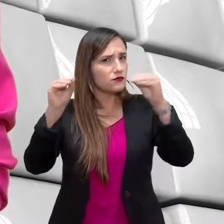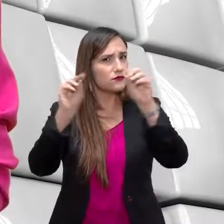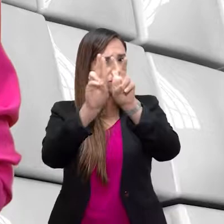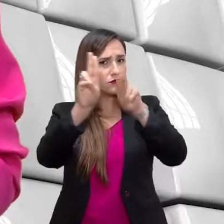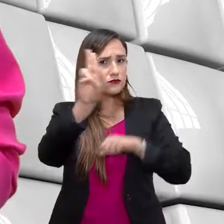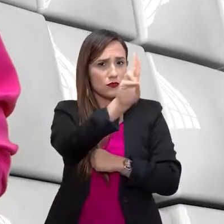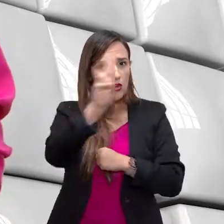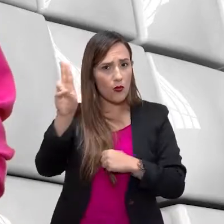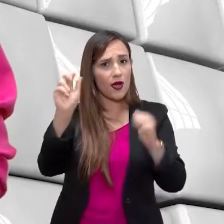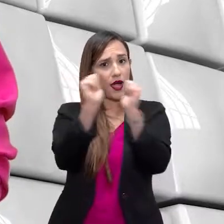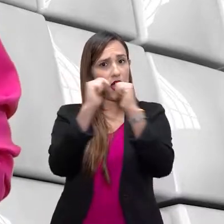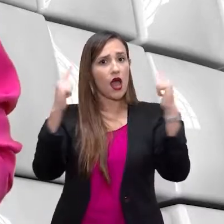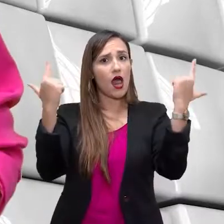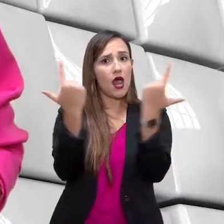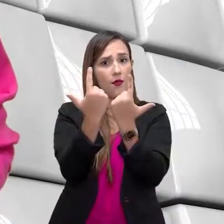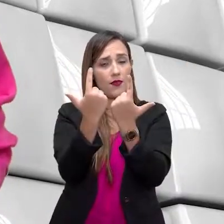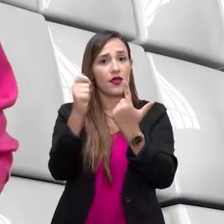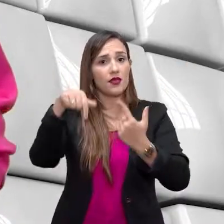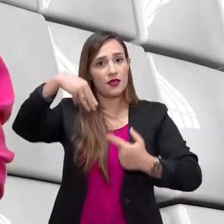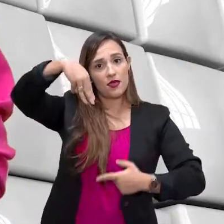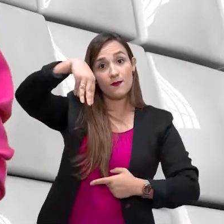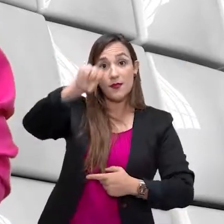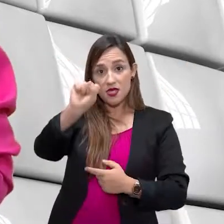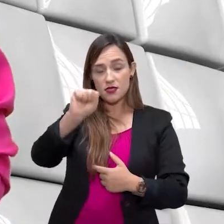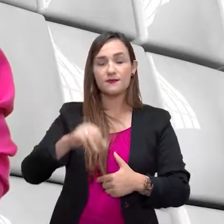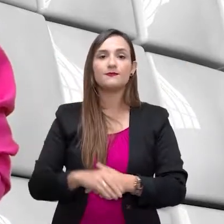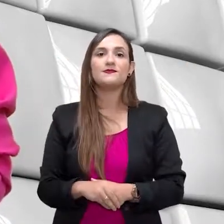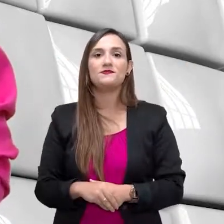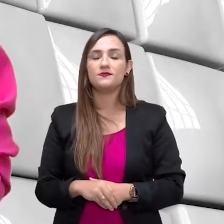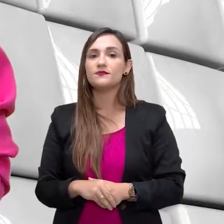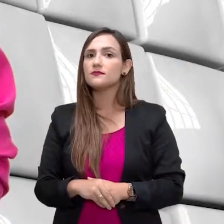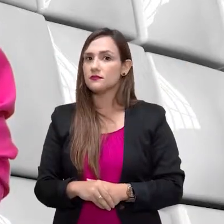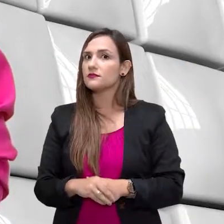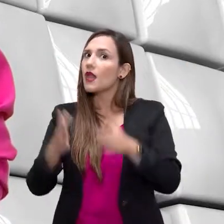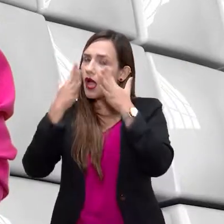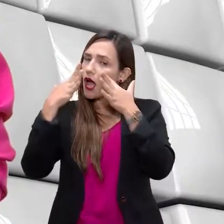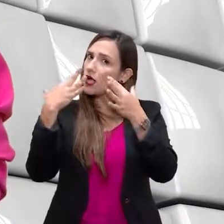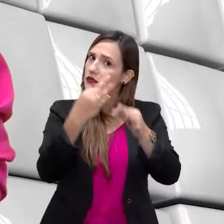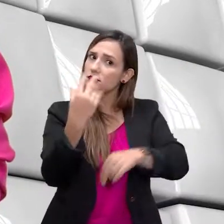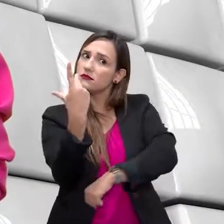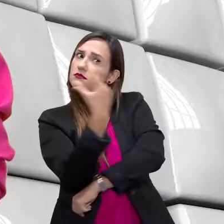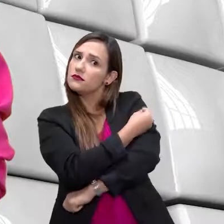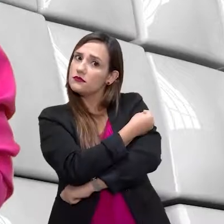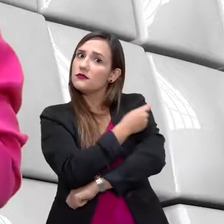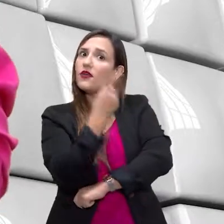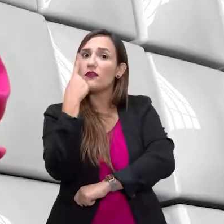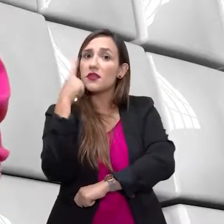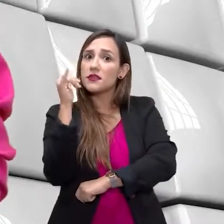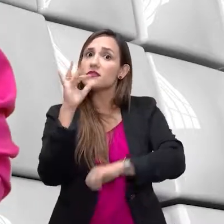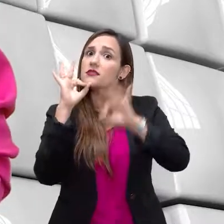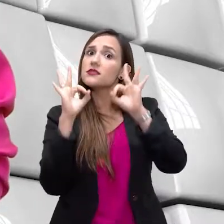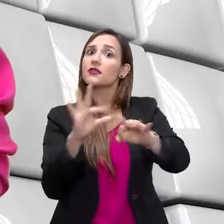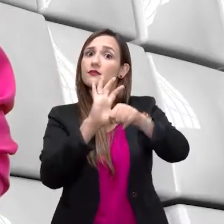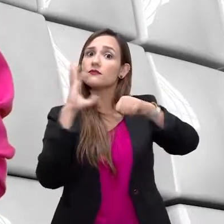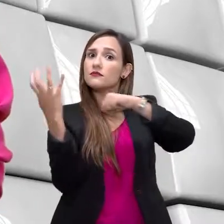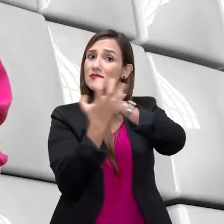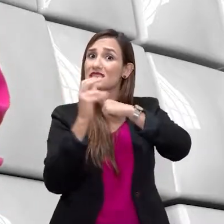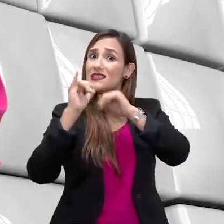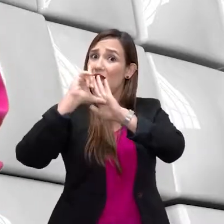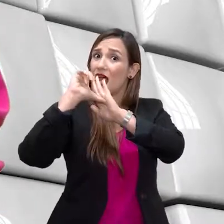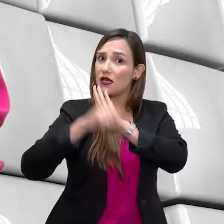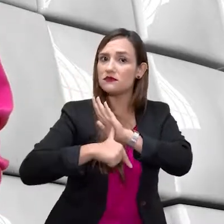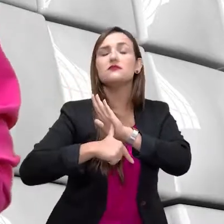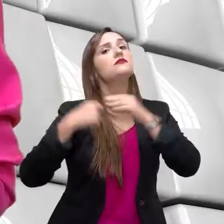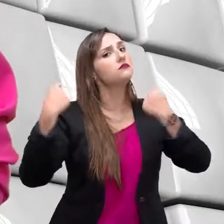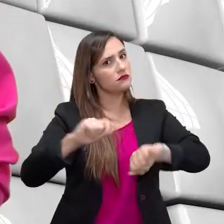pesquisar por Assembleia Legislativa de MS. E atente-se ao seu cartão de vacinação contra a Covid e, se estiver